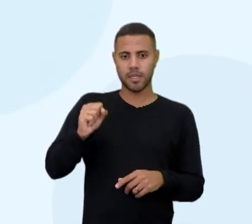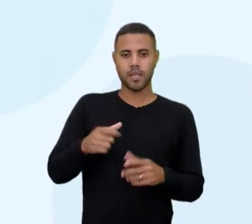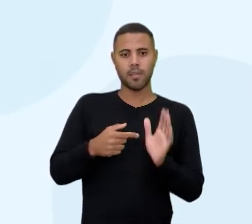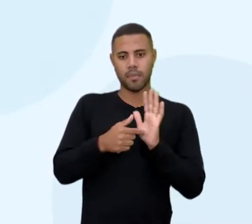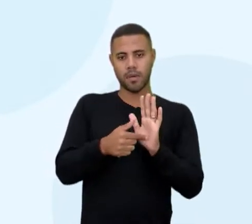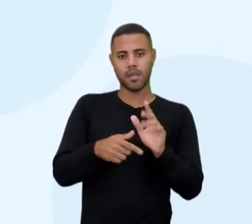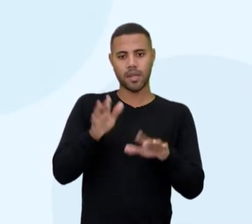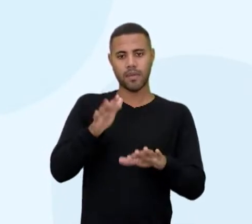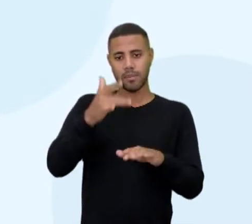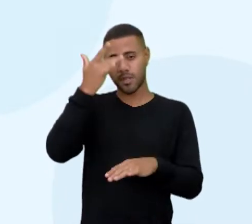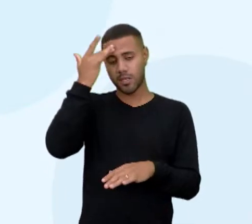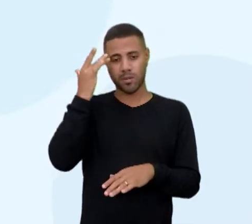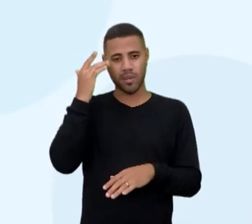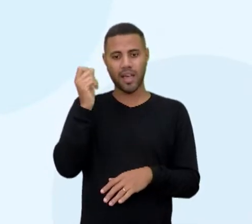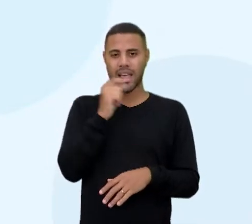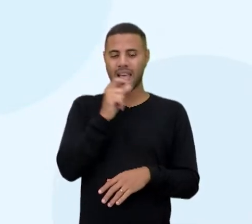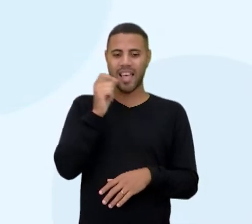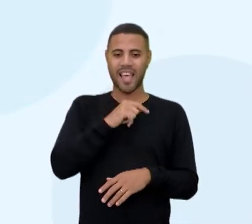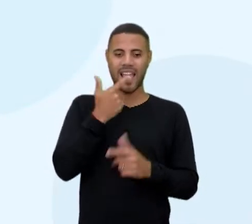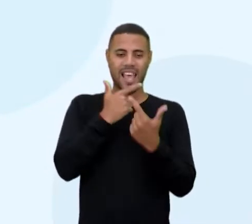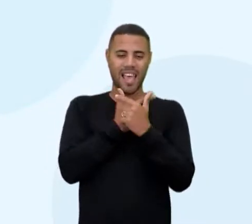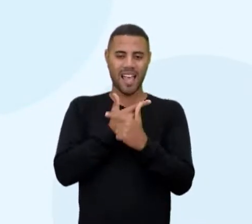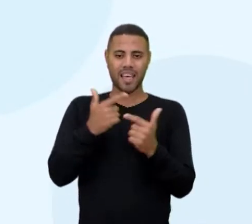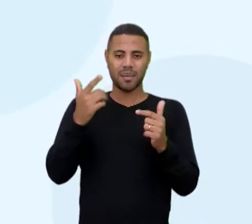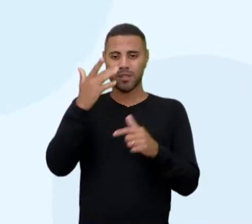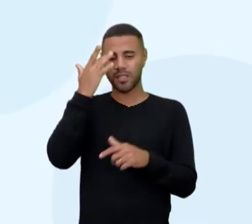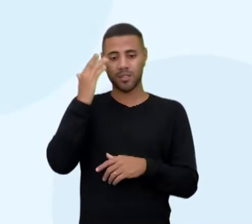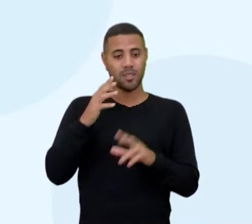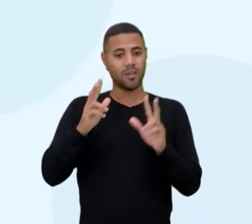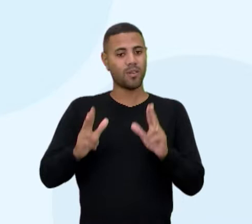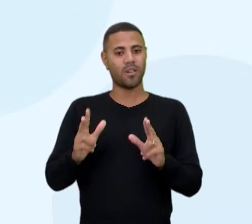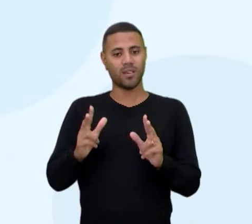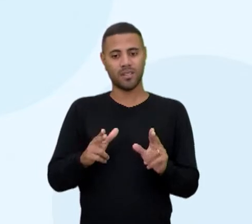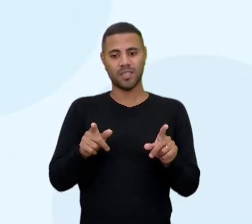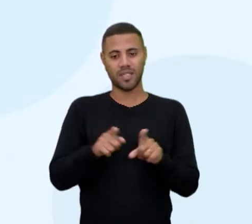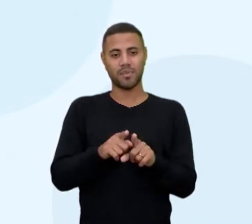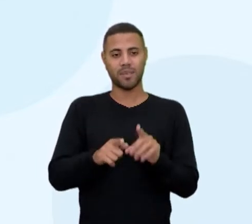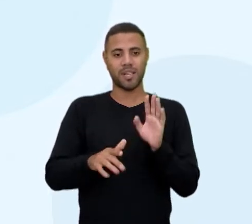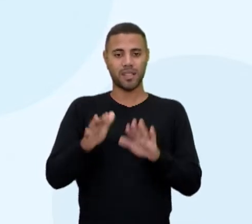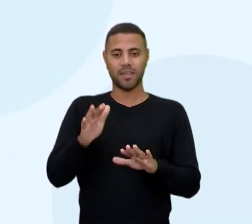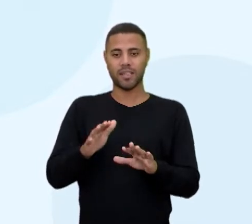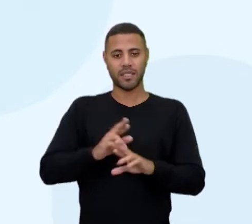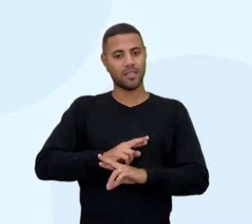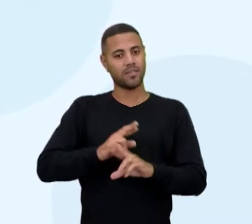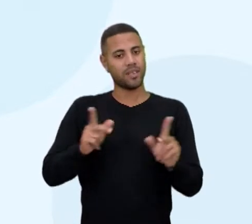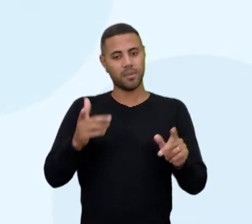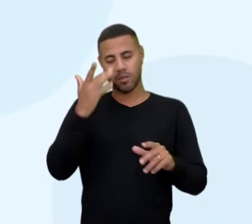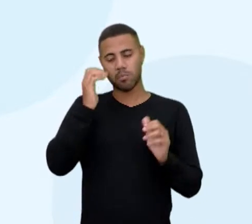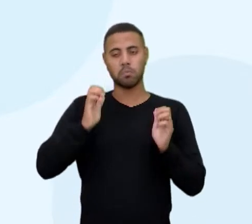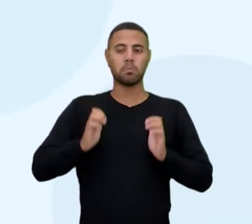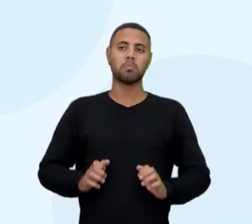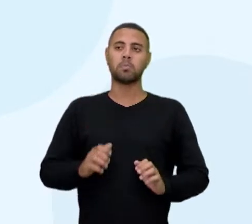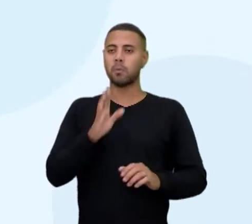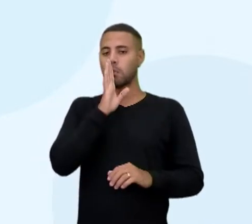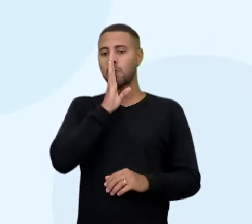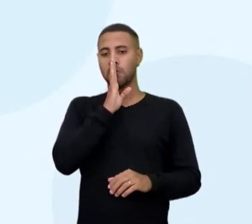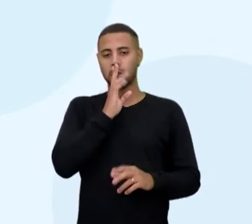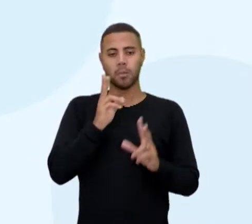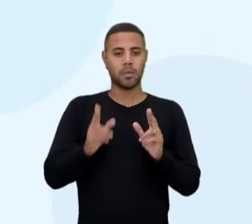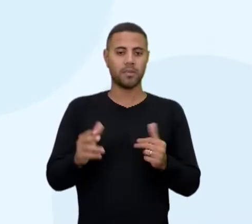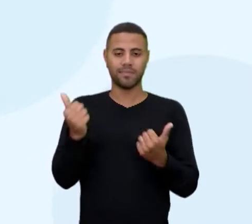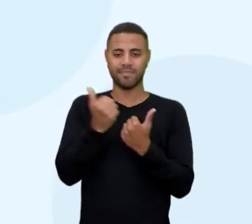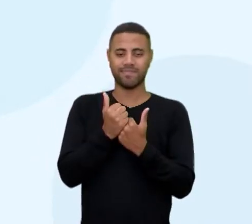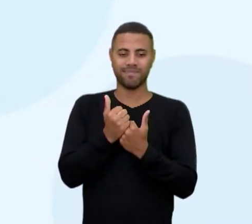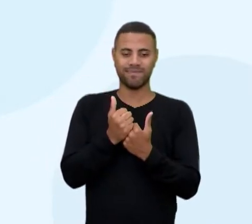tem gente que racha o bico, tem gente que sai distribuindo e se diverte, e tem gente que fica mais moderado ou até nem... Mas tem que ter um